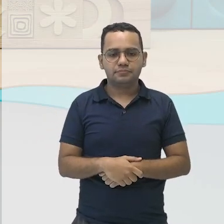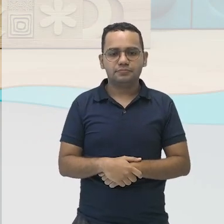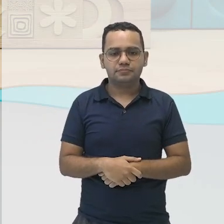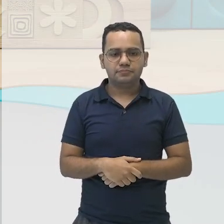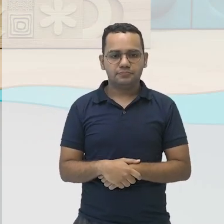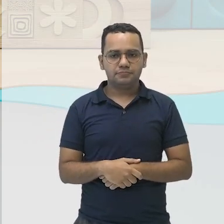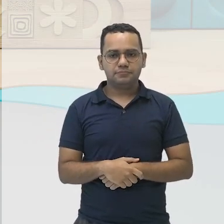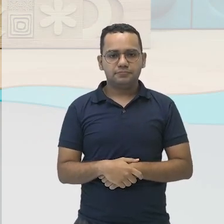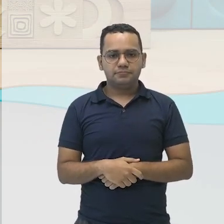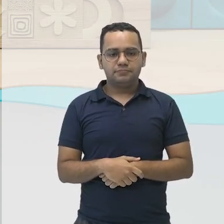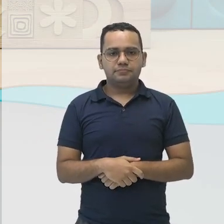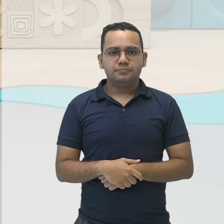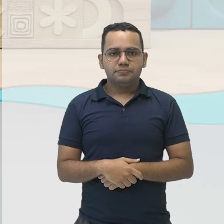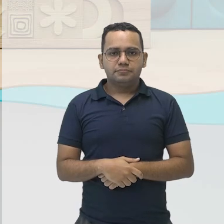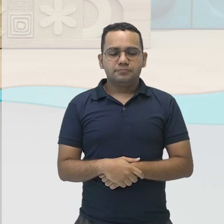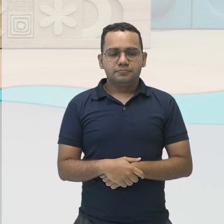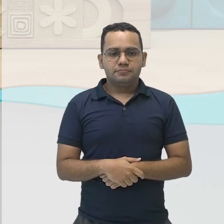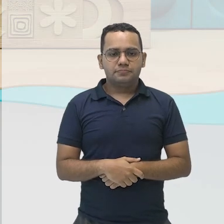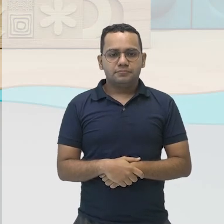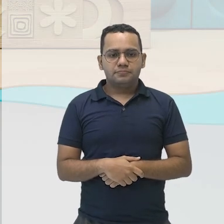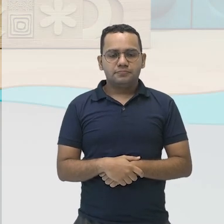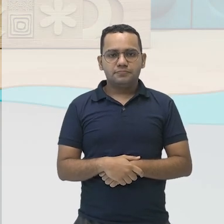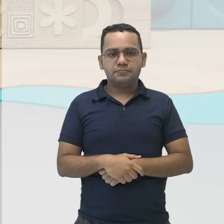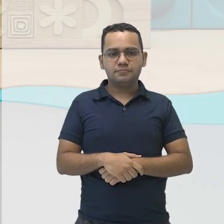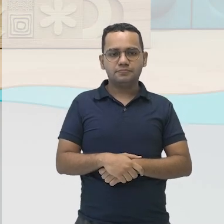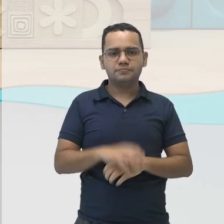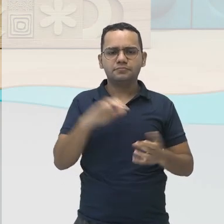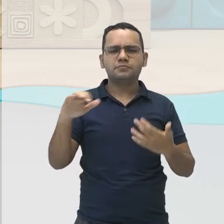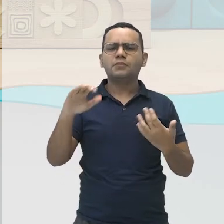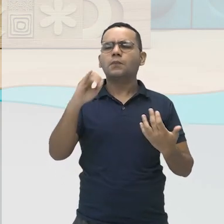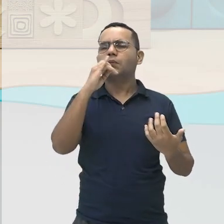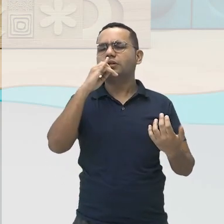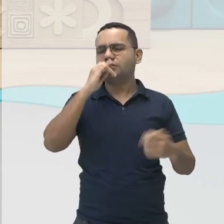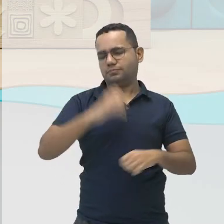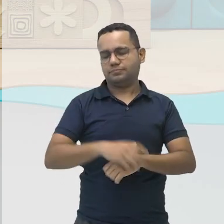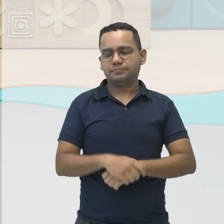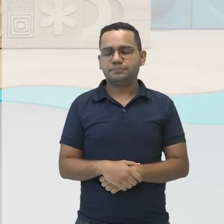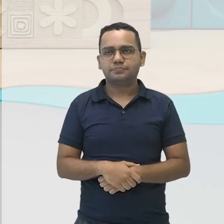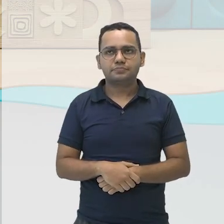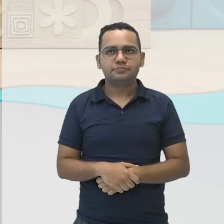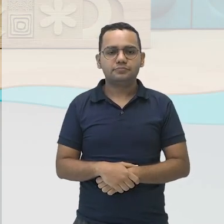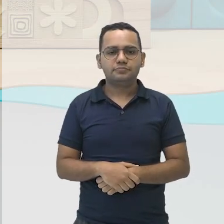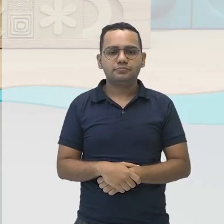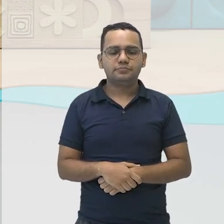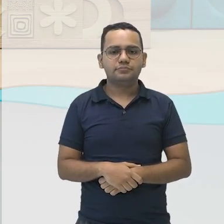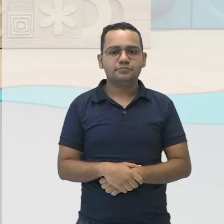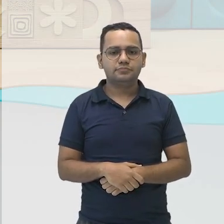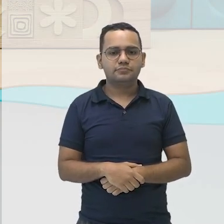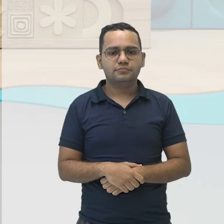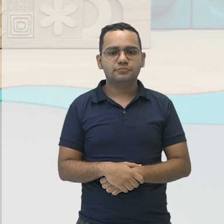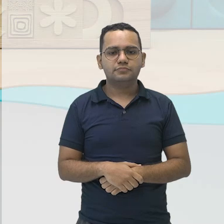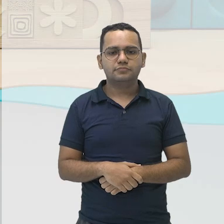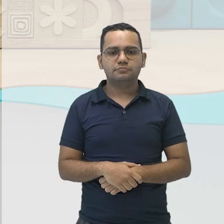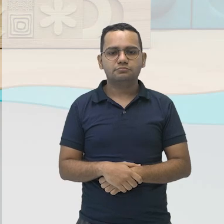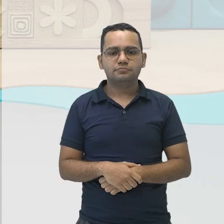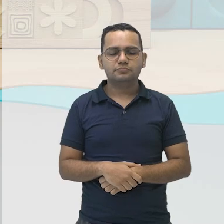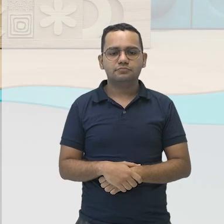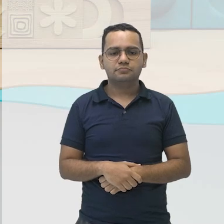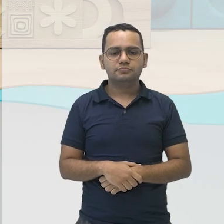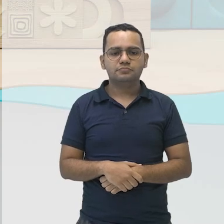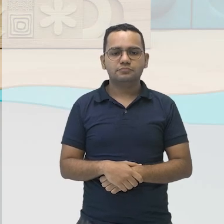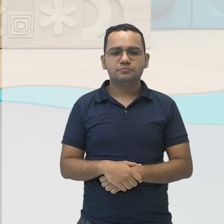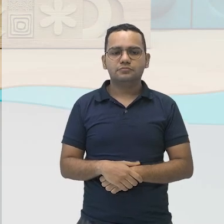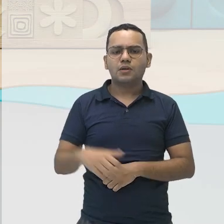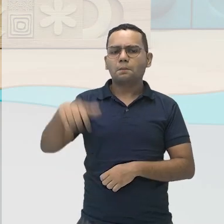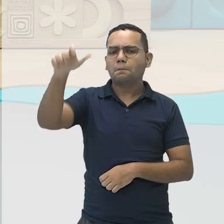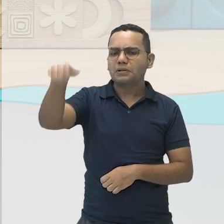dentro daquela questão, E vamos supor, então, que uma pessoa, exemplificando aqui para vocês, vamos